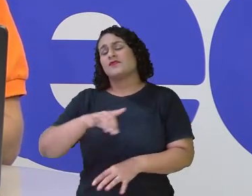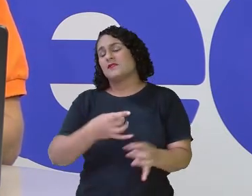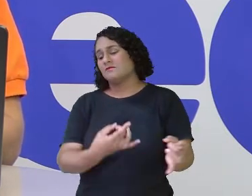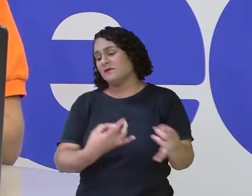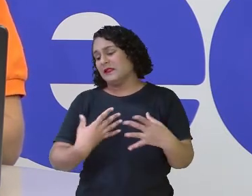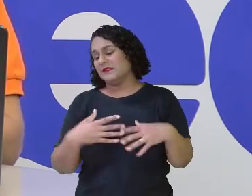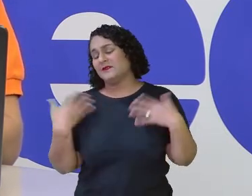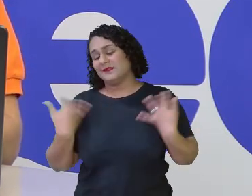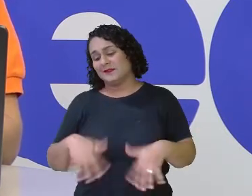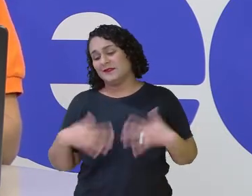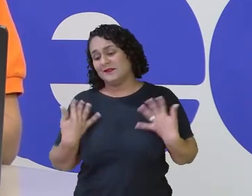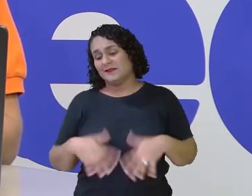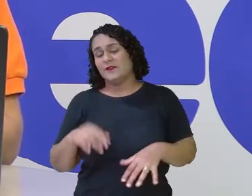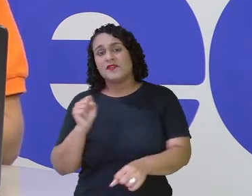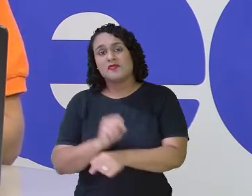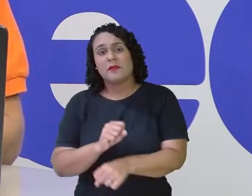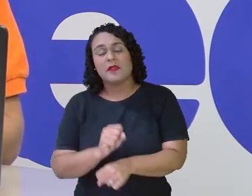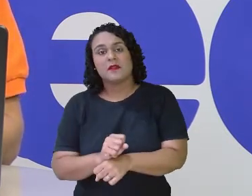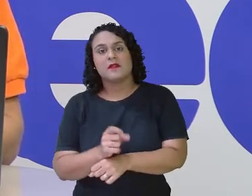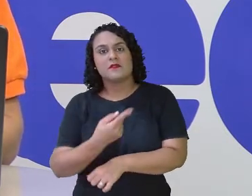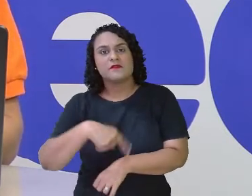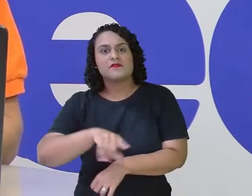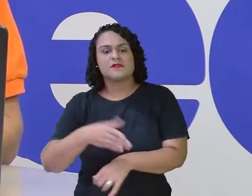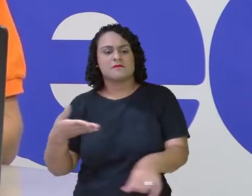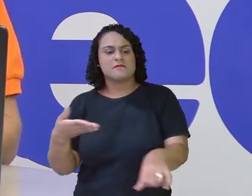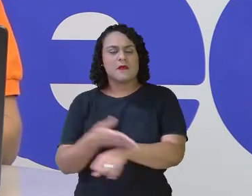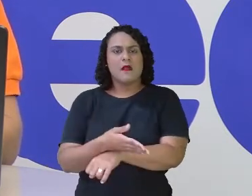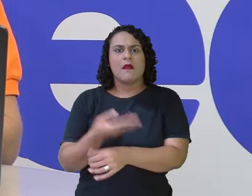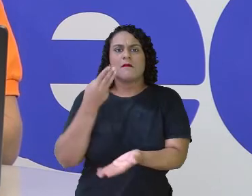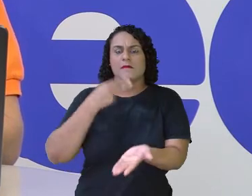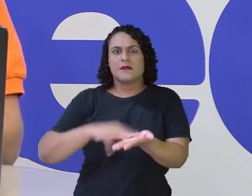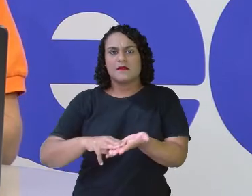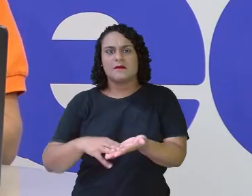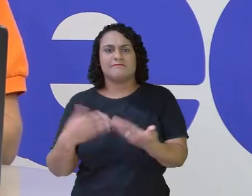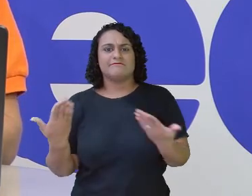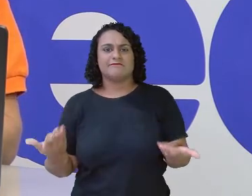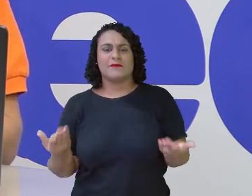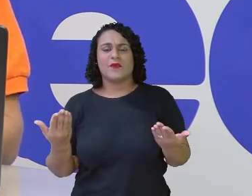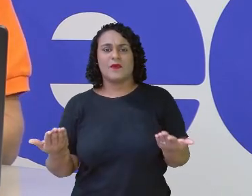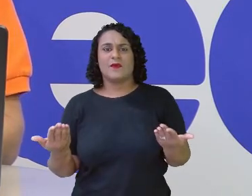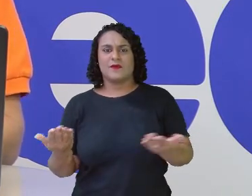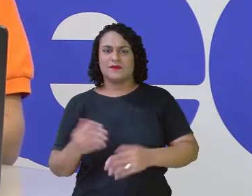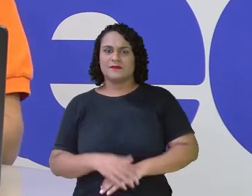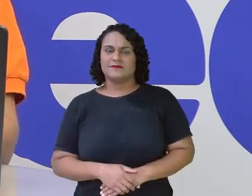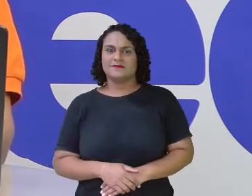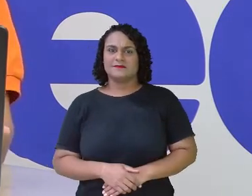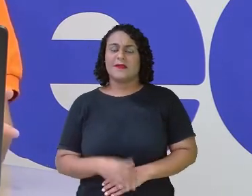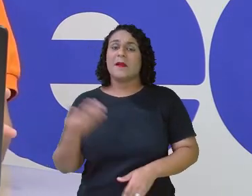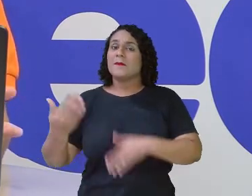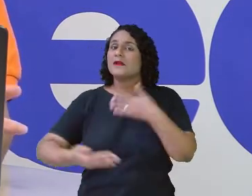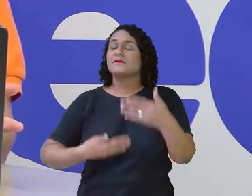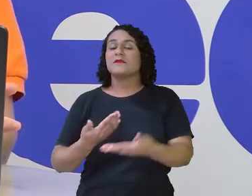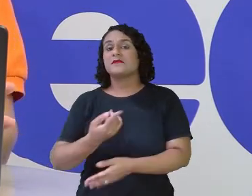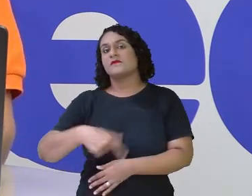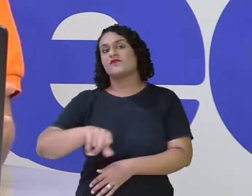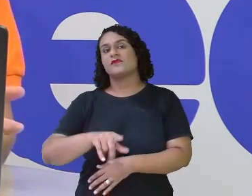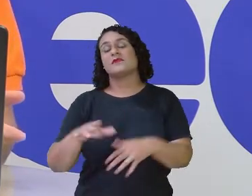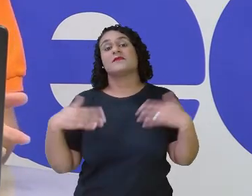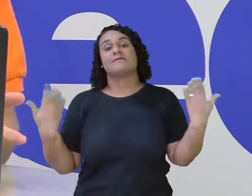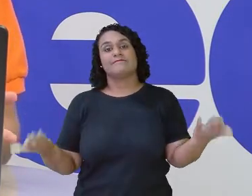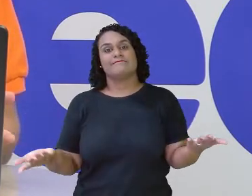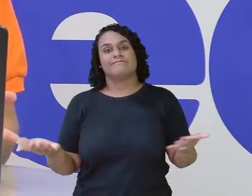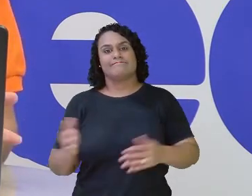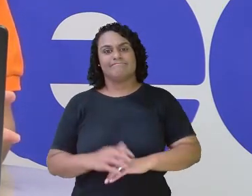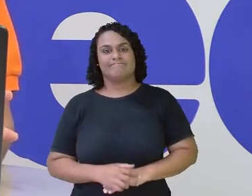abandonam e eu fico esperando vocês mandarem mensagem para mim. Cadê a participação do meu 5º ano?